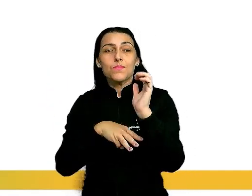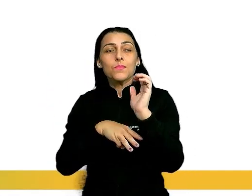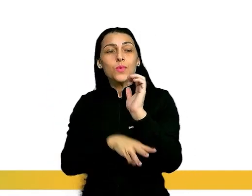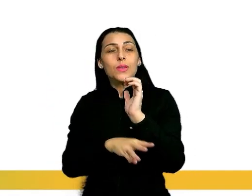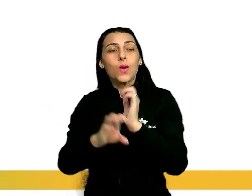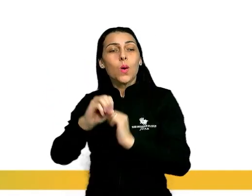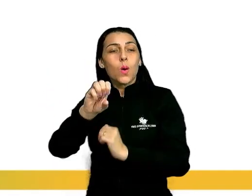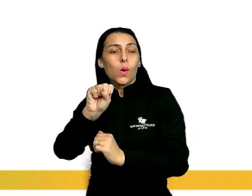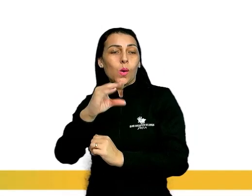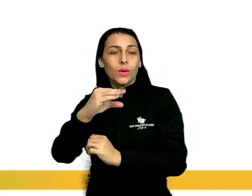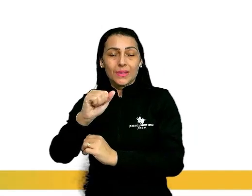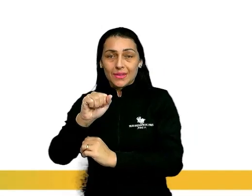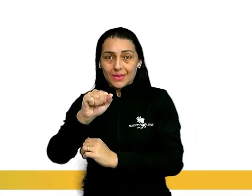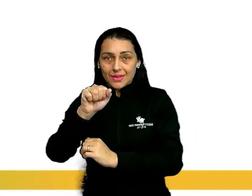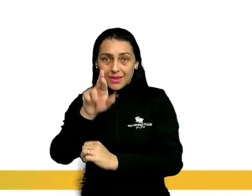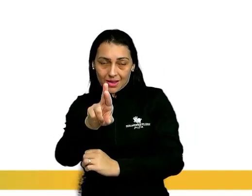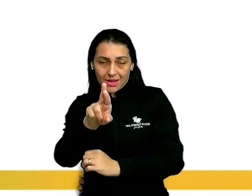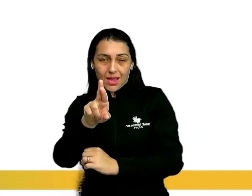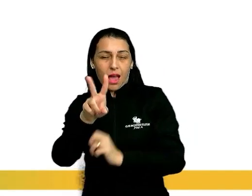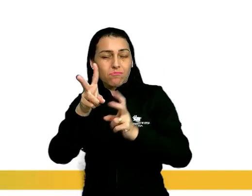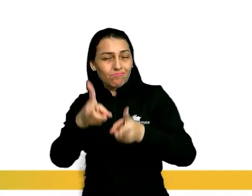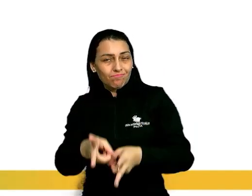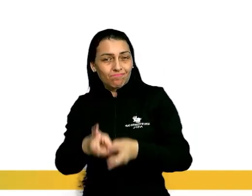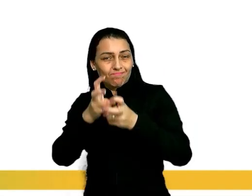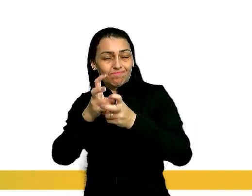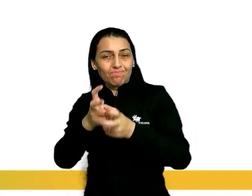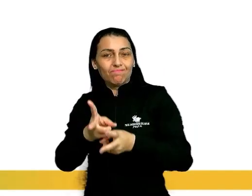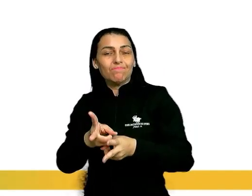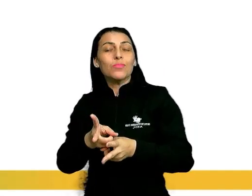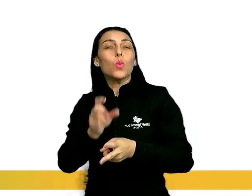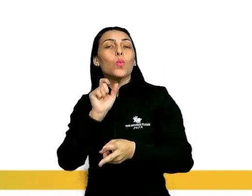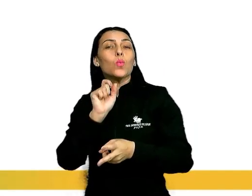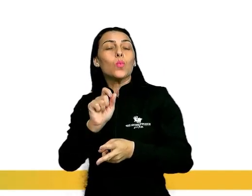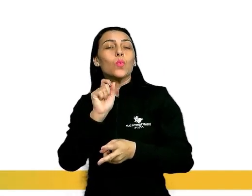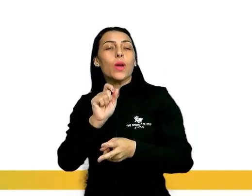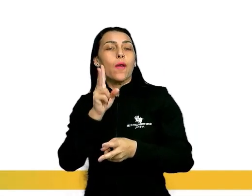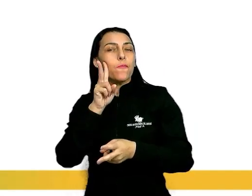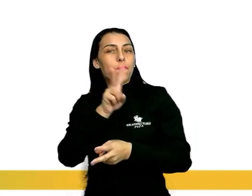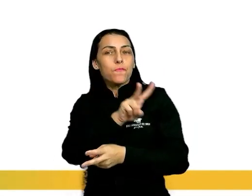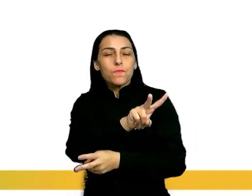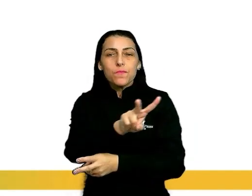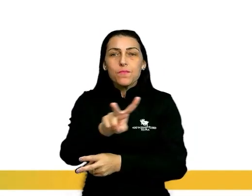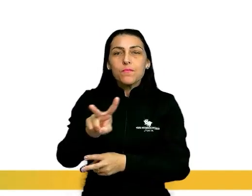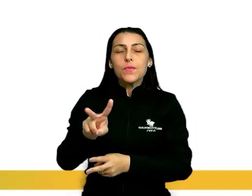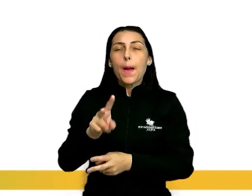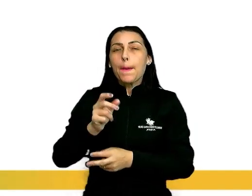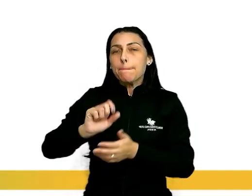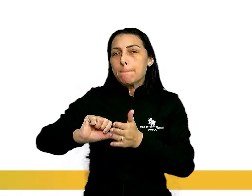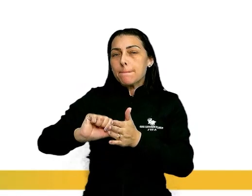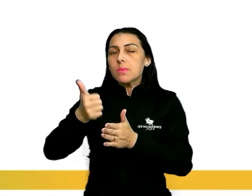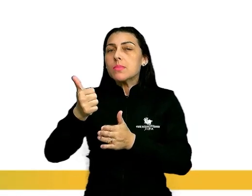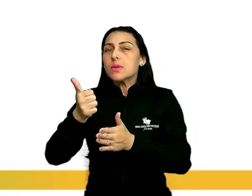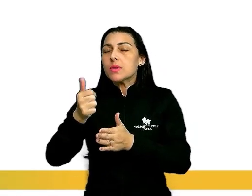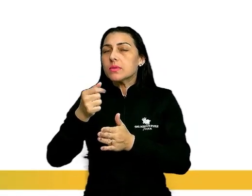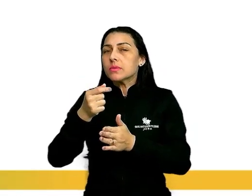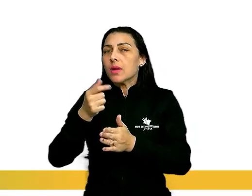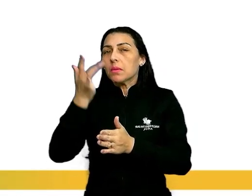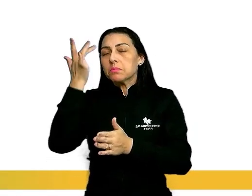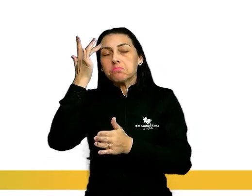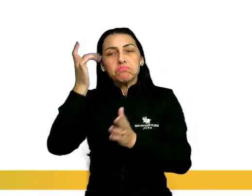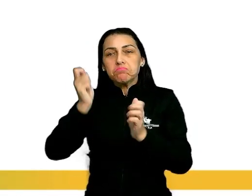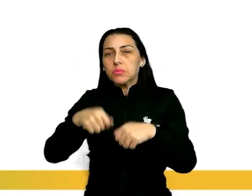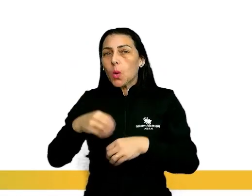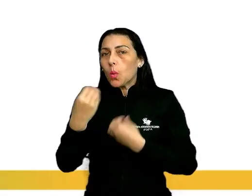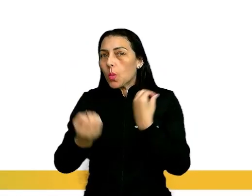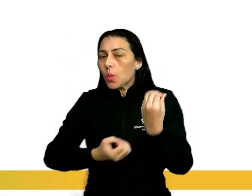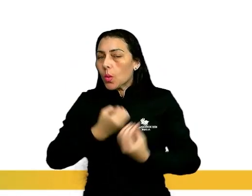Maia interessante notarmos nesse museu que é algo que talvez a gente olhando assim de primeira vez a gente vai achar que é impossível